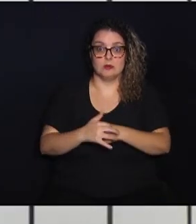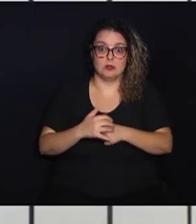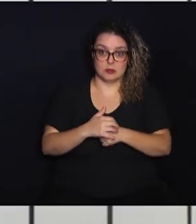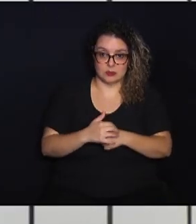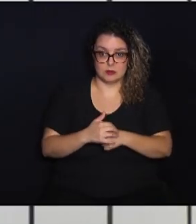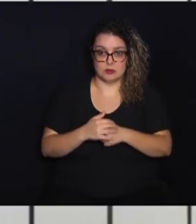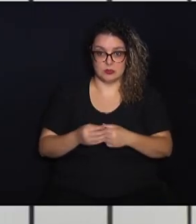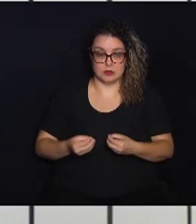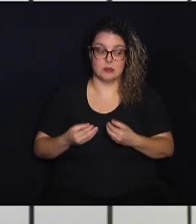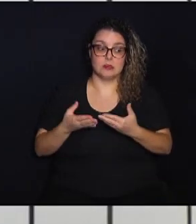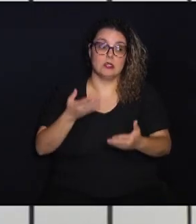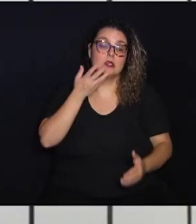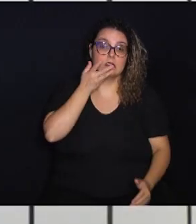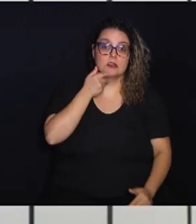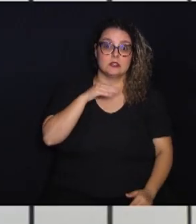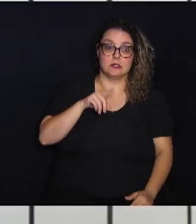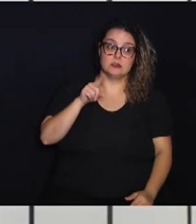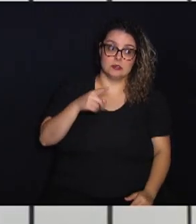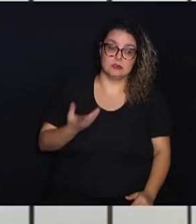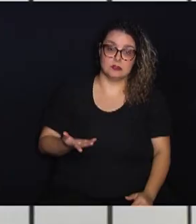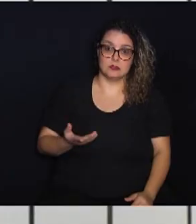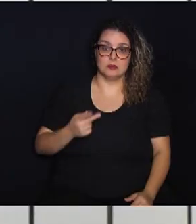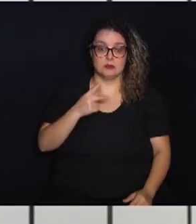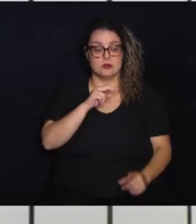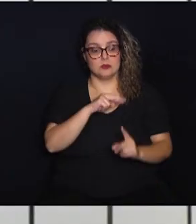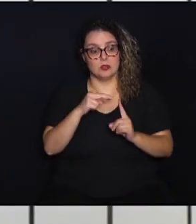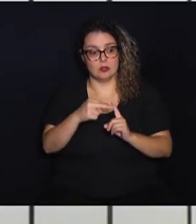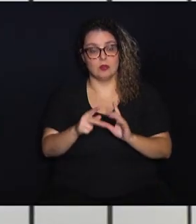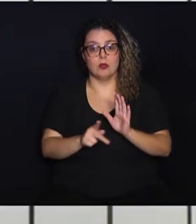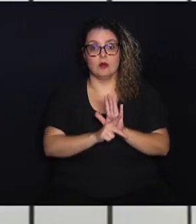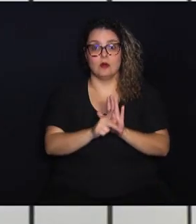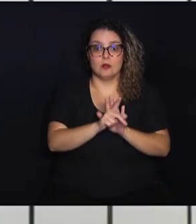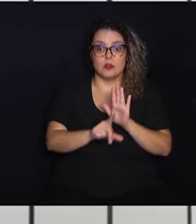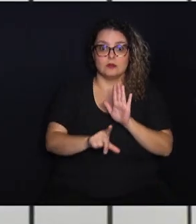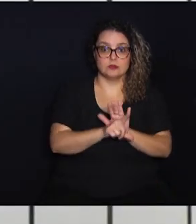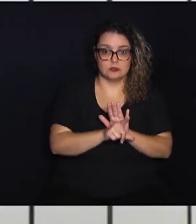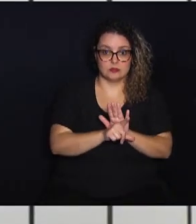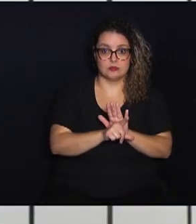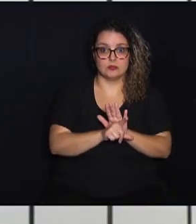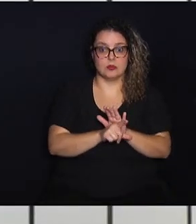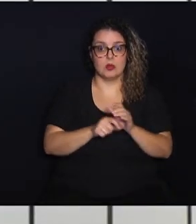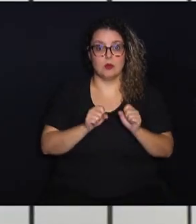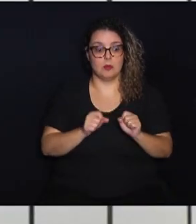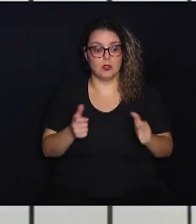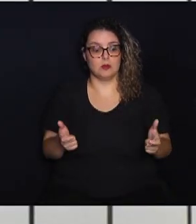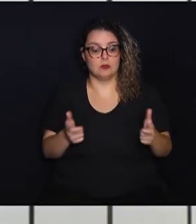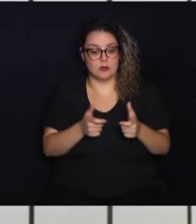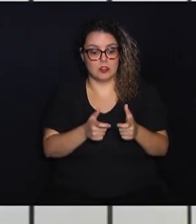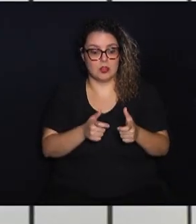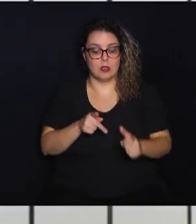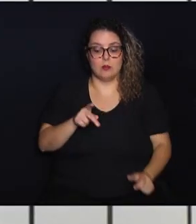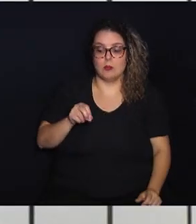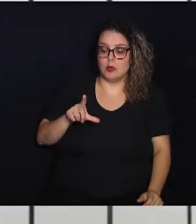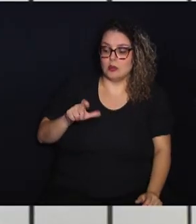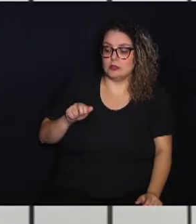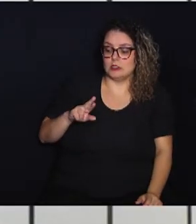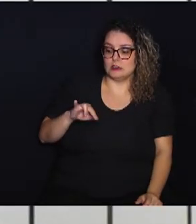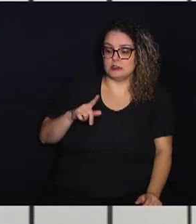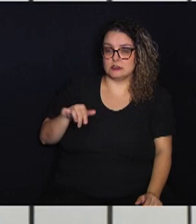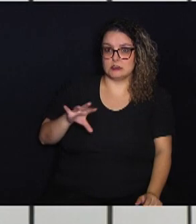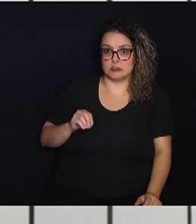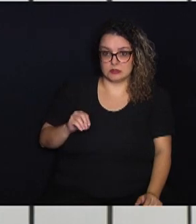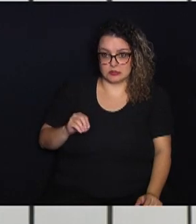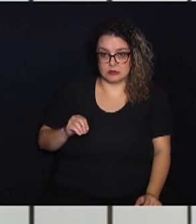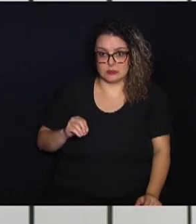às crianças, né? No seu ponto de vista, um projeto de lei, ele pode minimizar essa polarização da internet entre